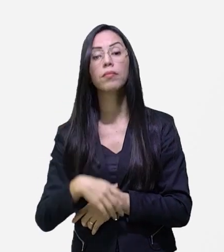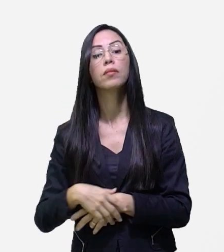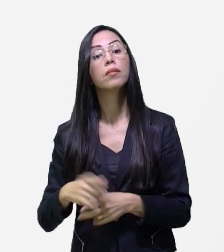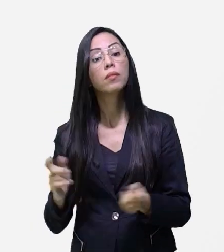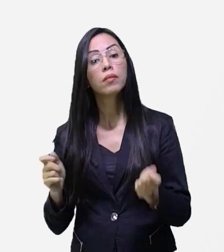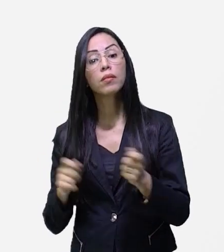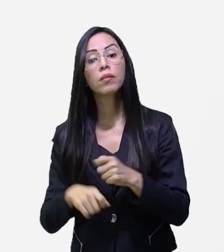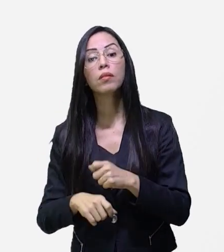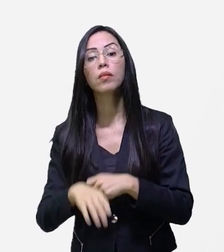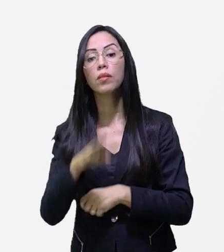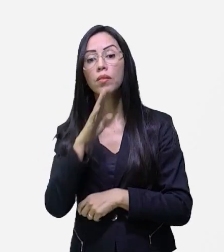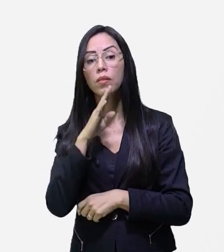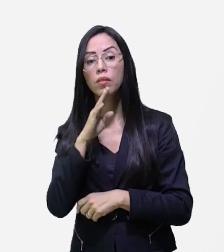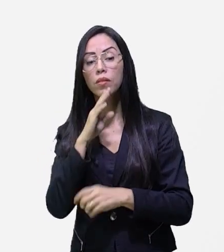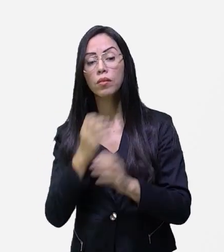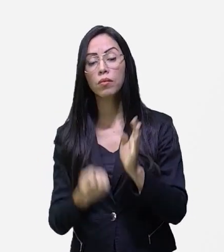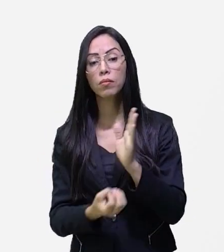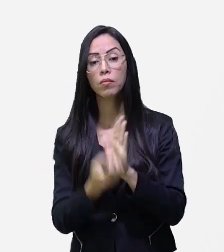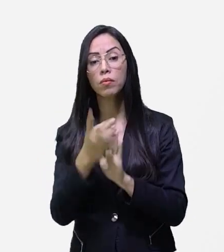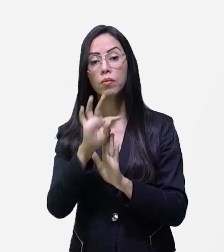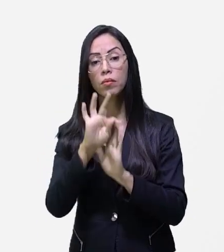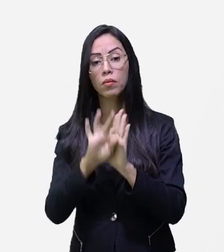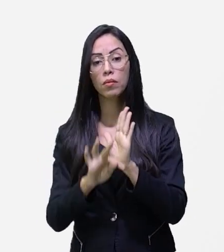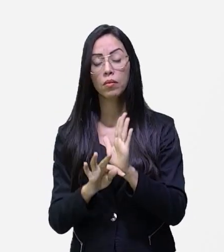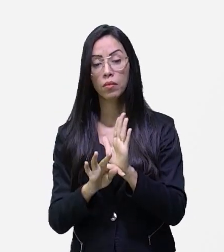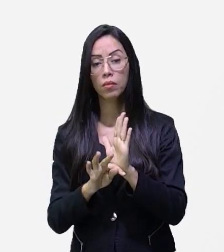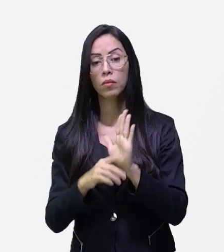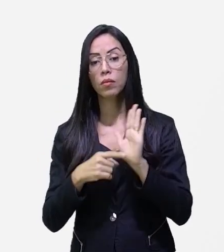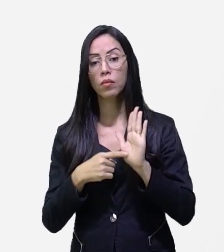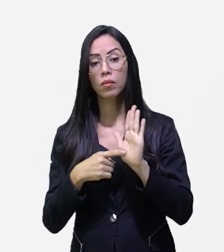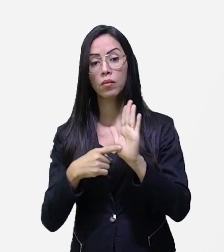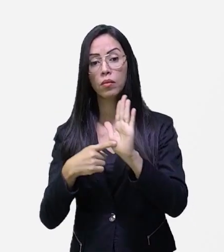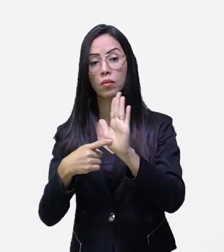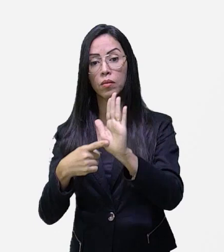e produzir textos expositivos,